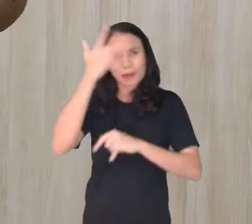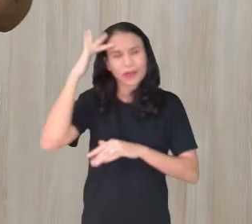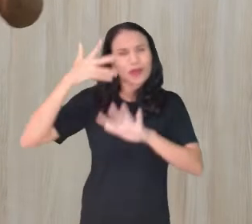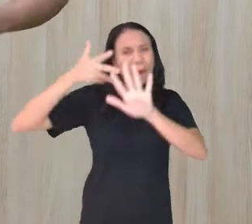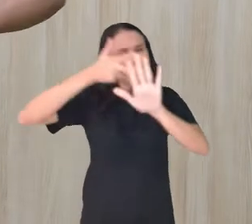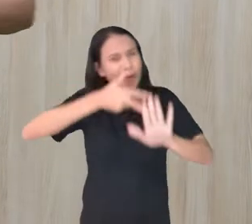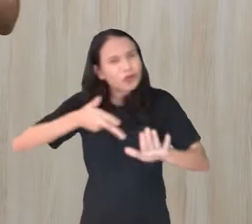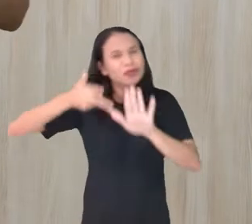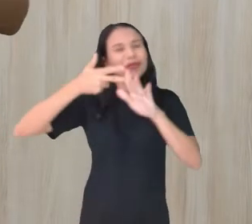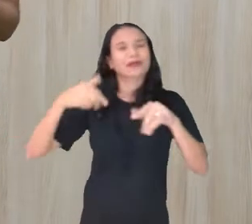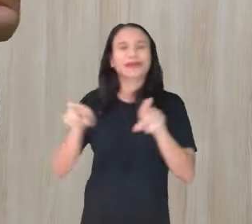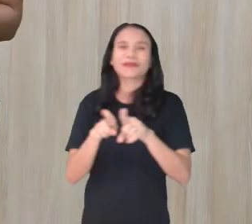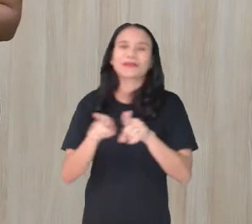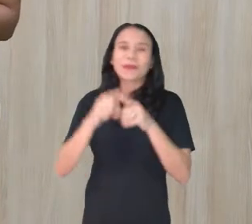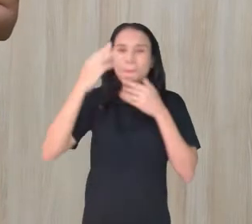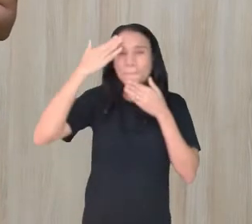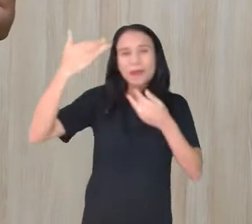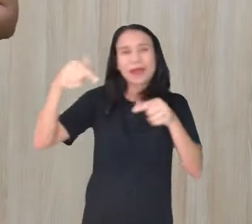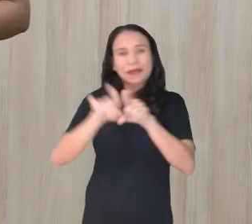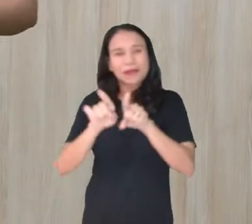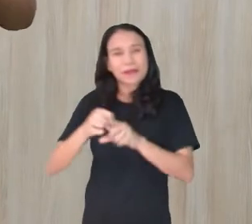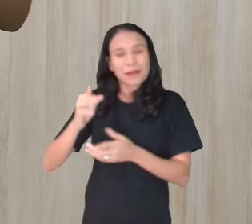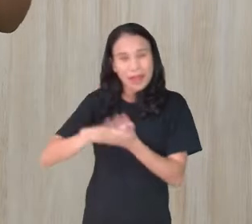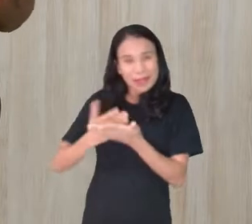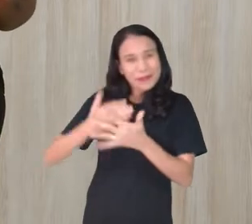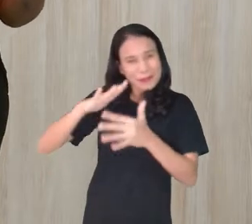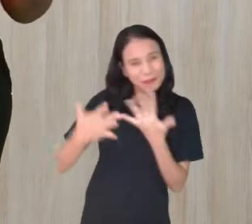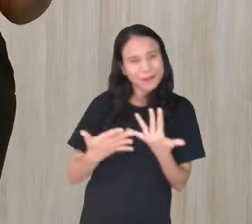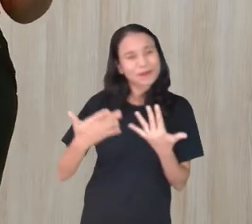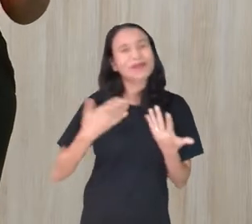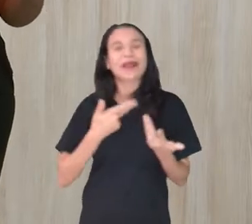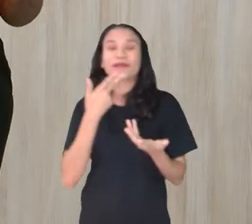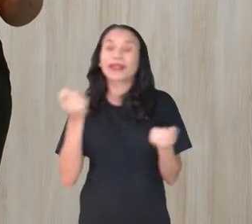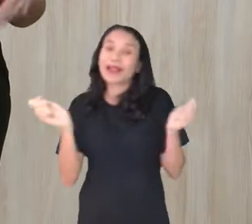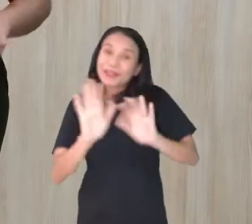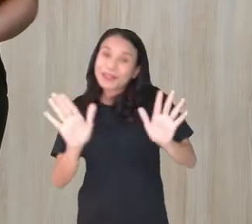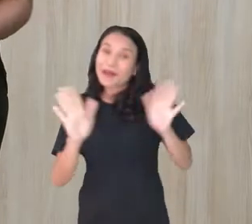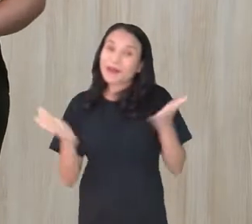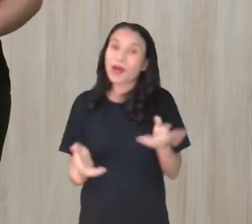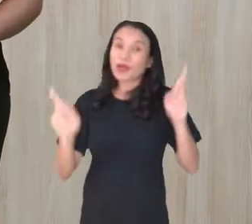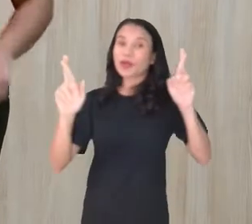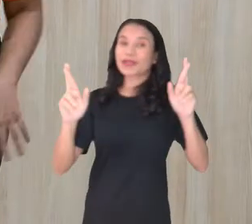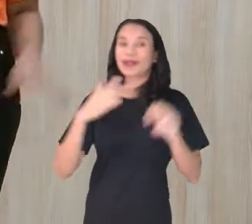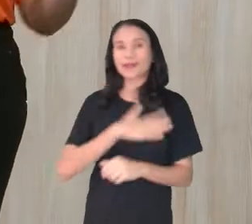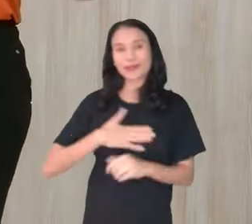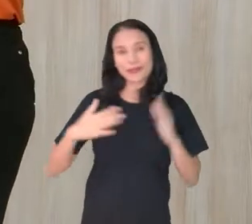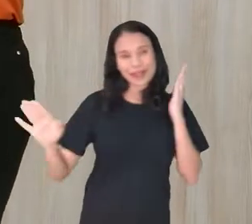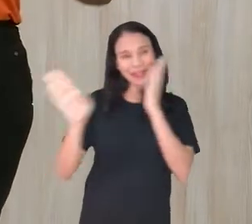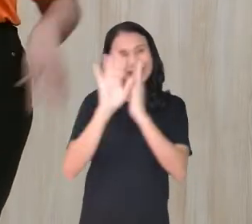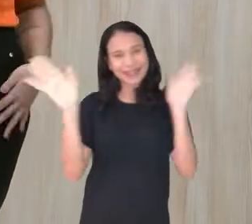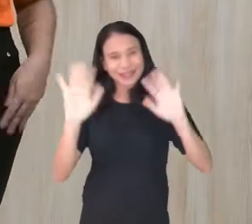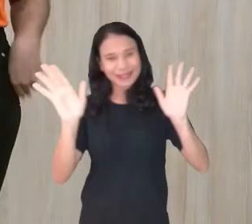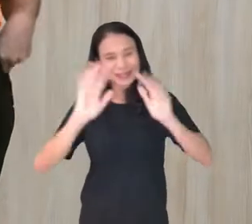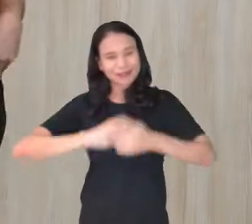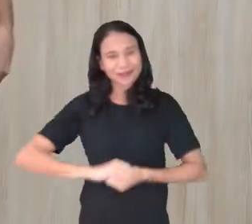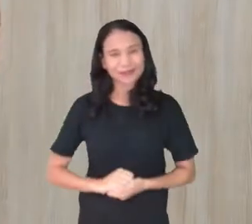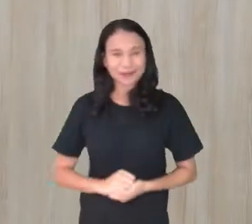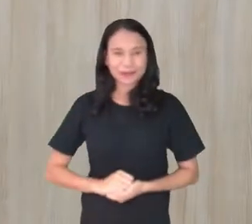acontecer. Obrigada também, Helena. Eu me despeço por aqui. Espero que vocês tenham gostado. Até a próxima. Tchau, tchau.